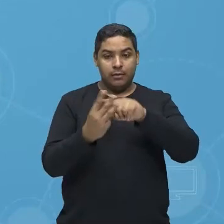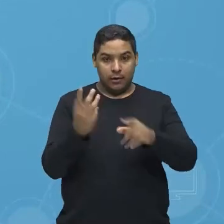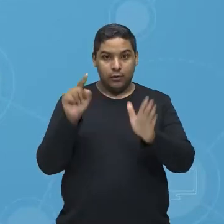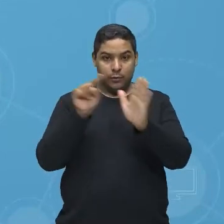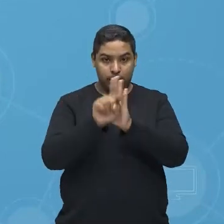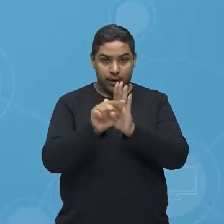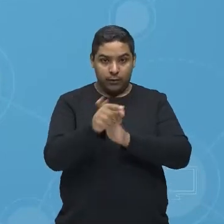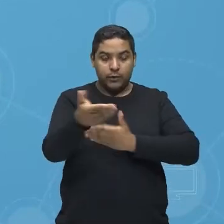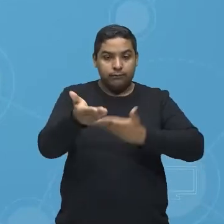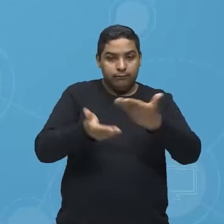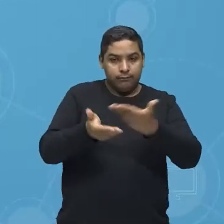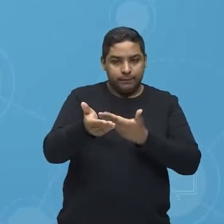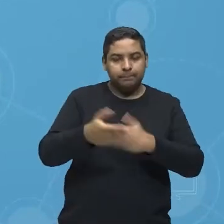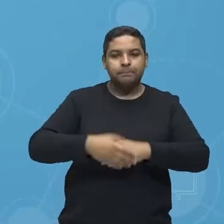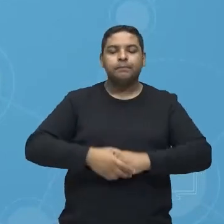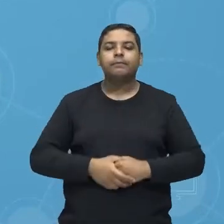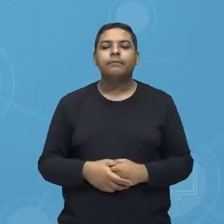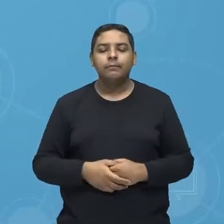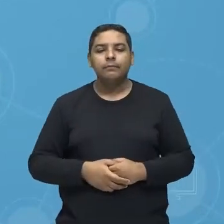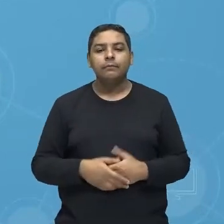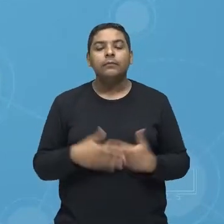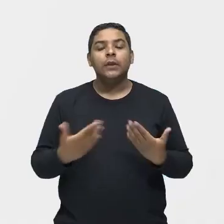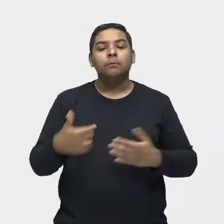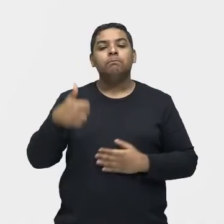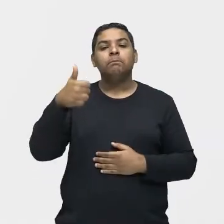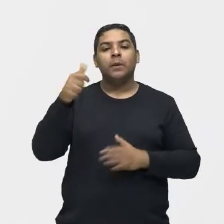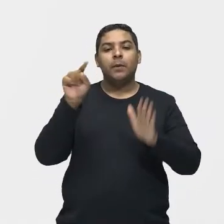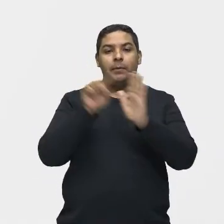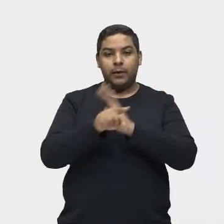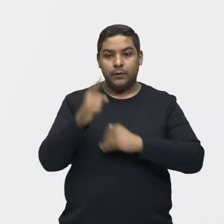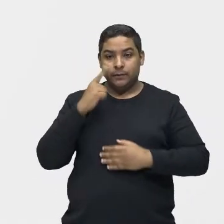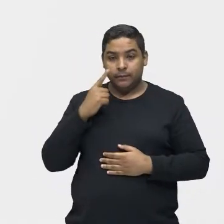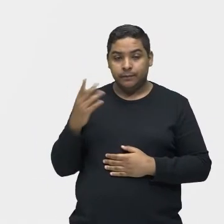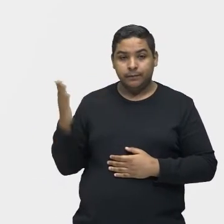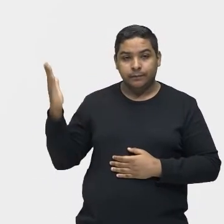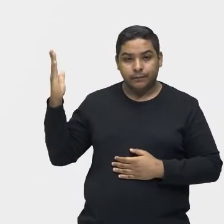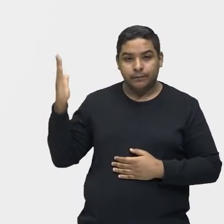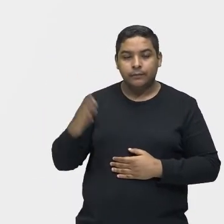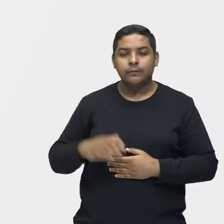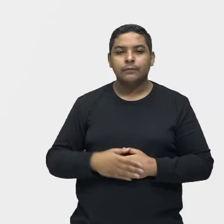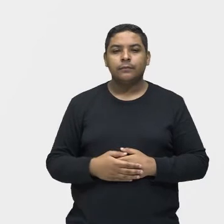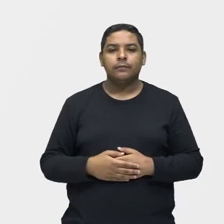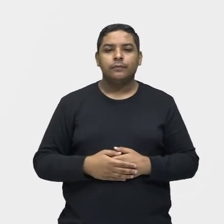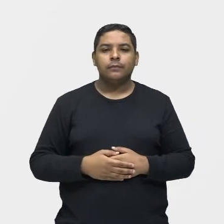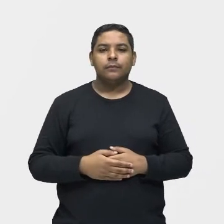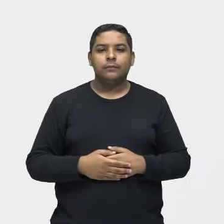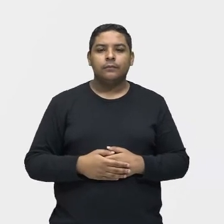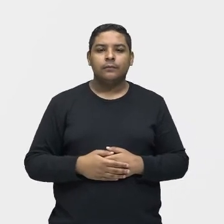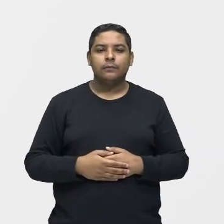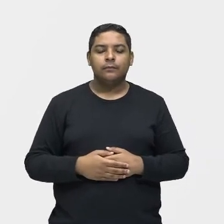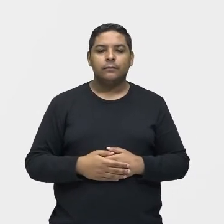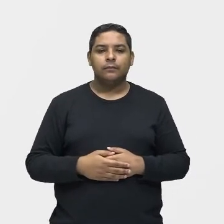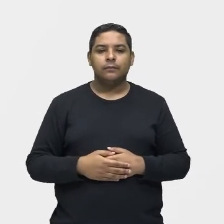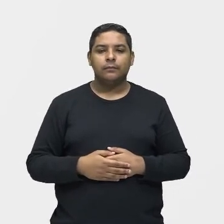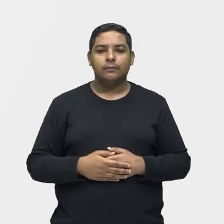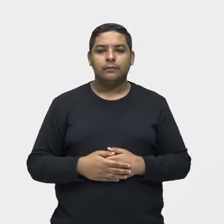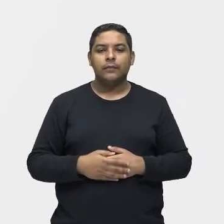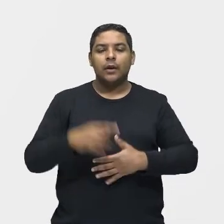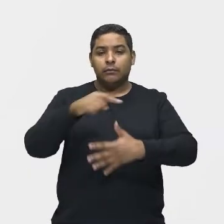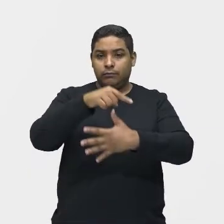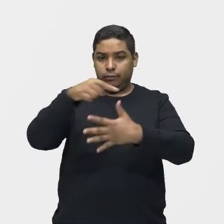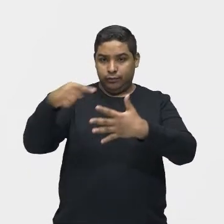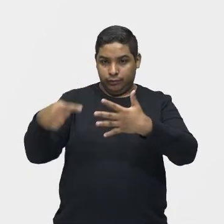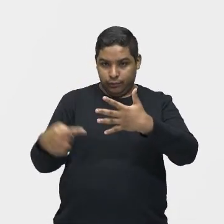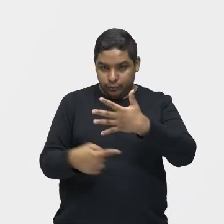local interativa. Então, olha só, gente, na nossa primeira questão, eu verifiquei aí com vocês a questão 1. Dentre as